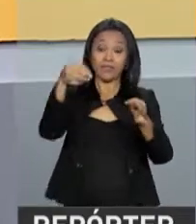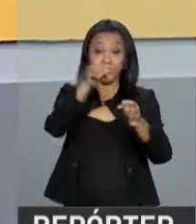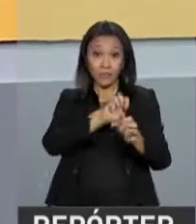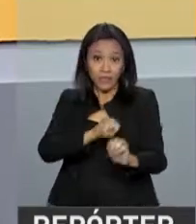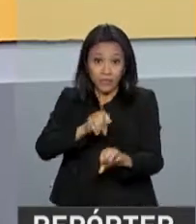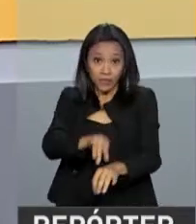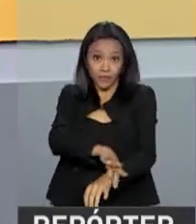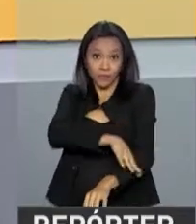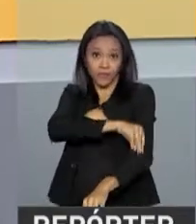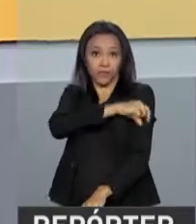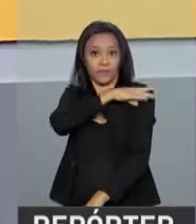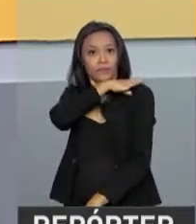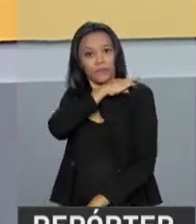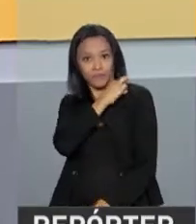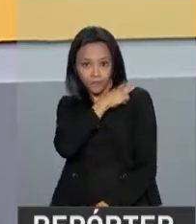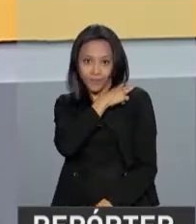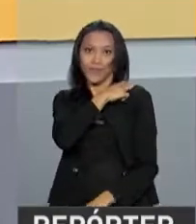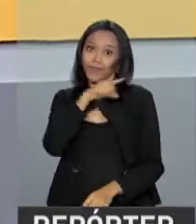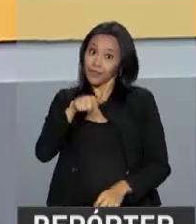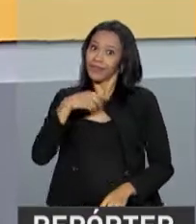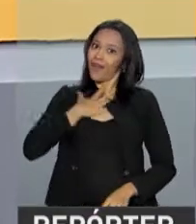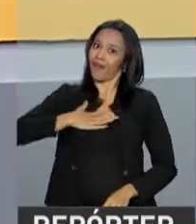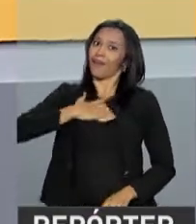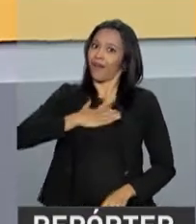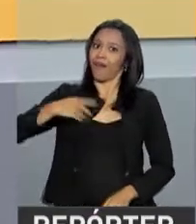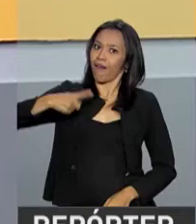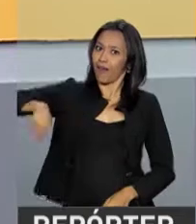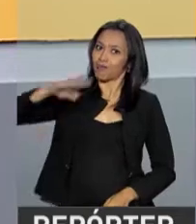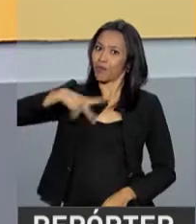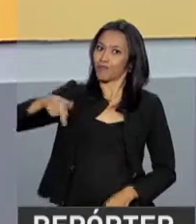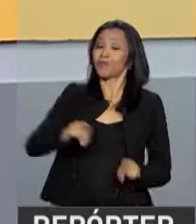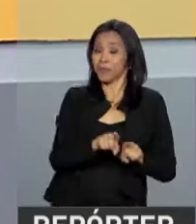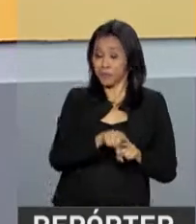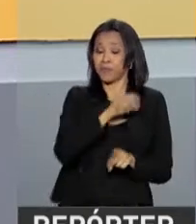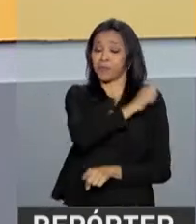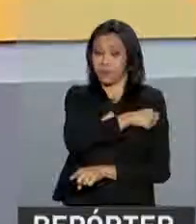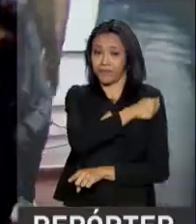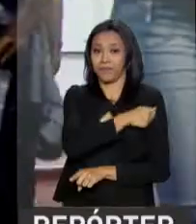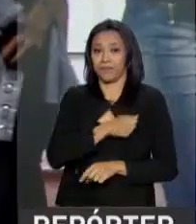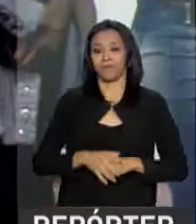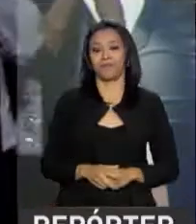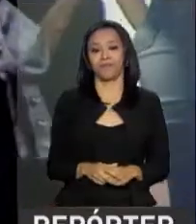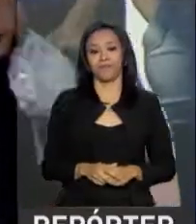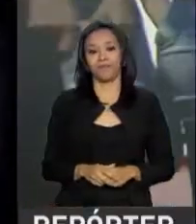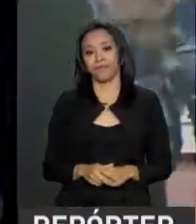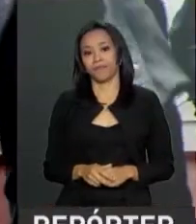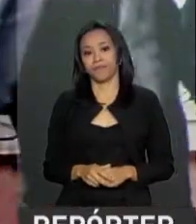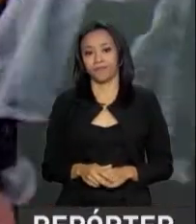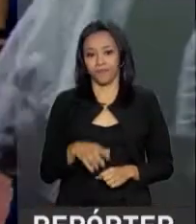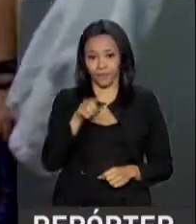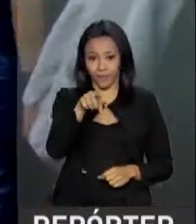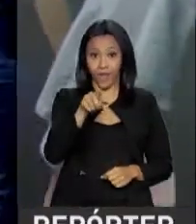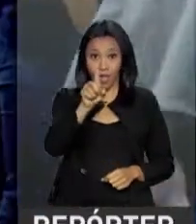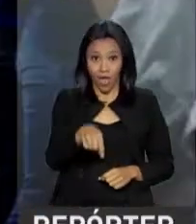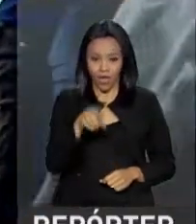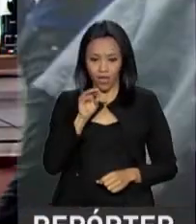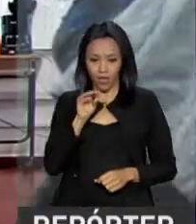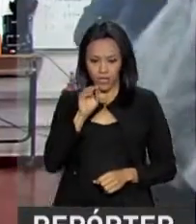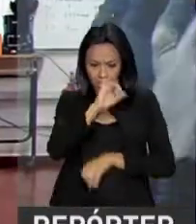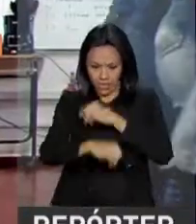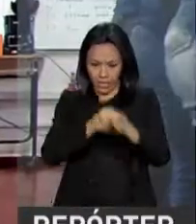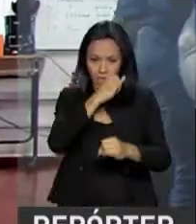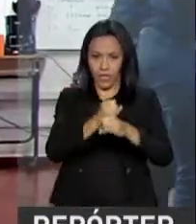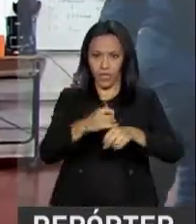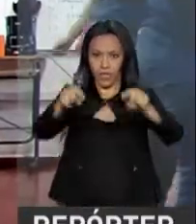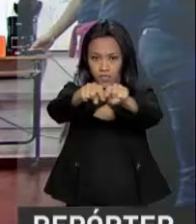um investimento que agrada aos professores e aos alunos também é na internet um